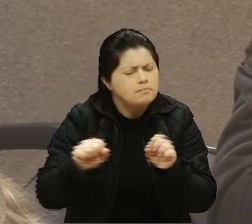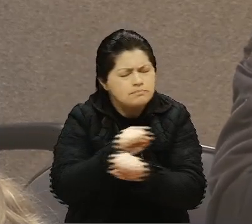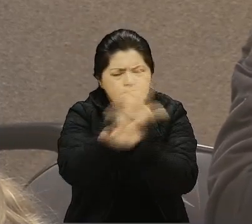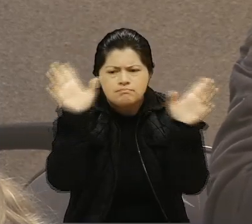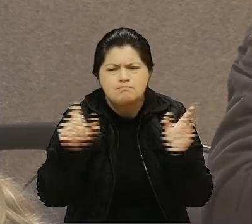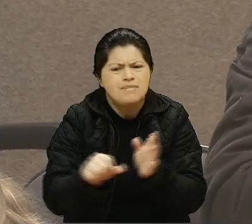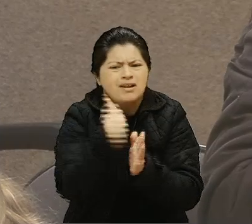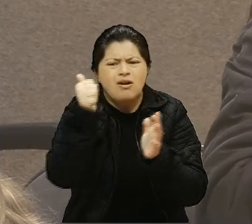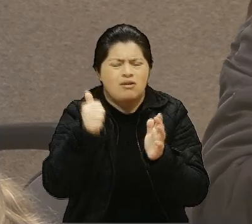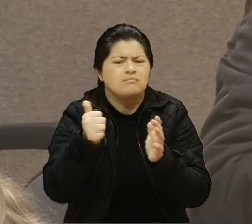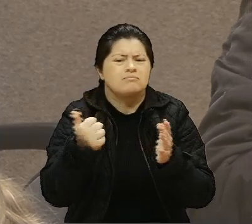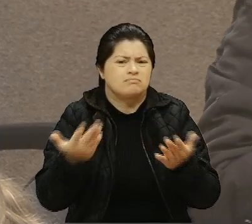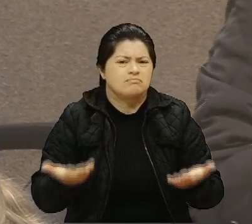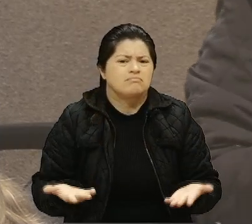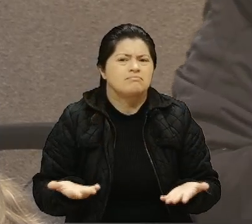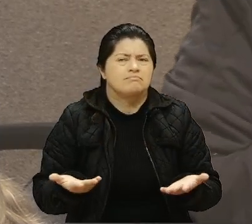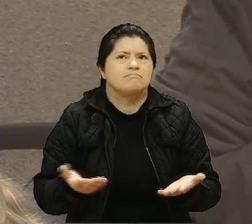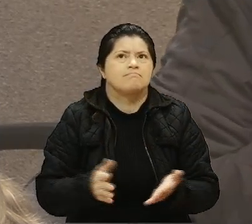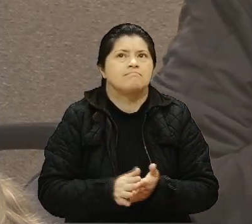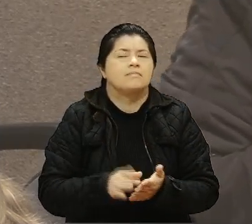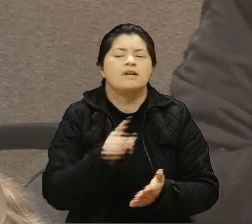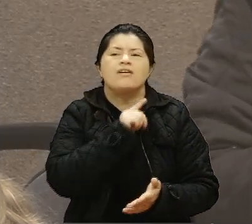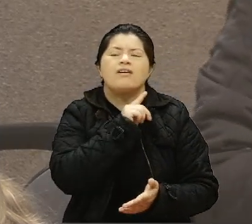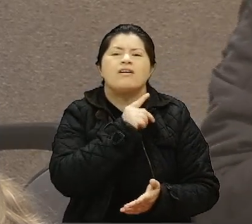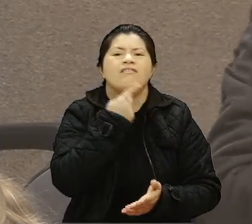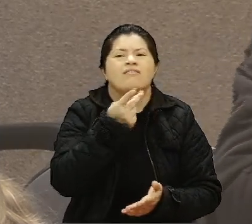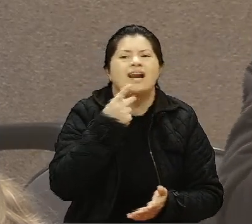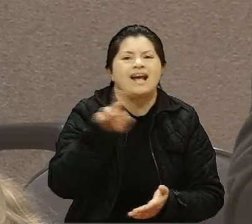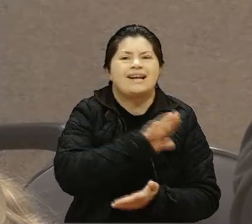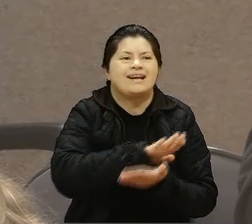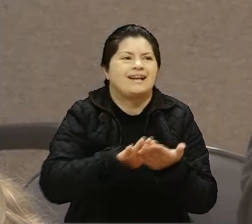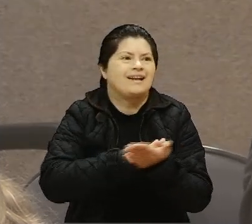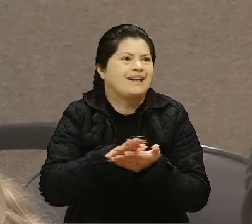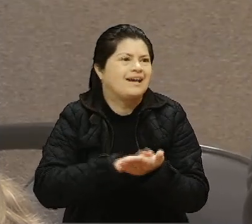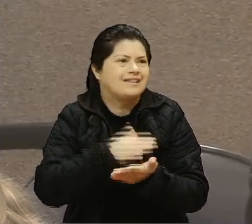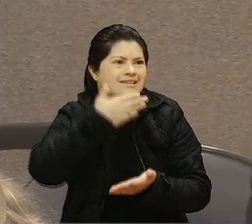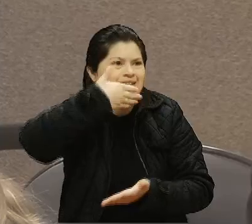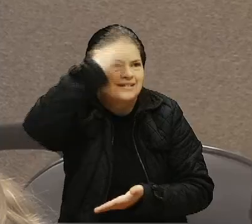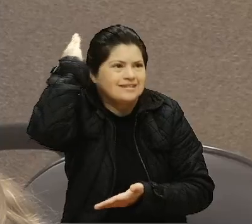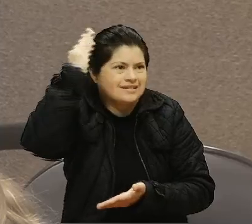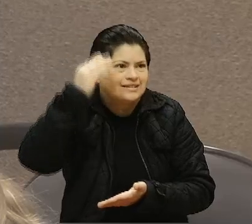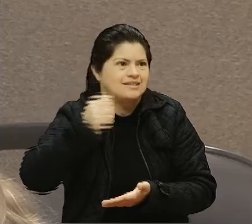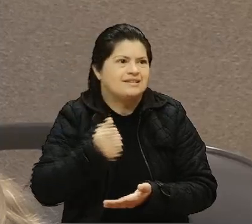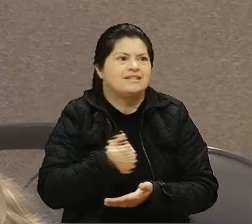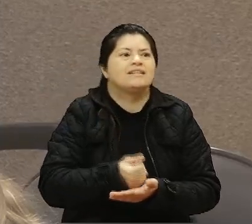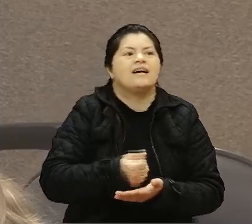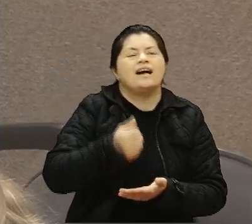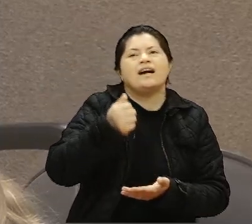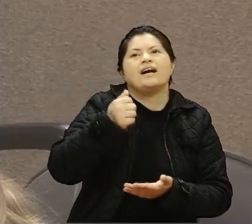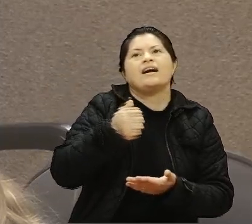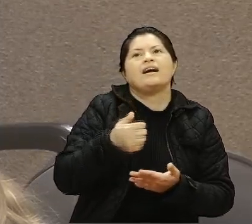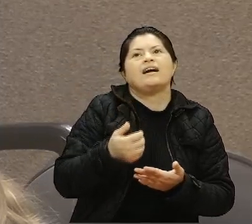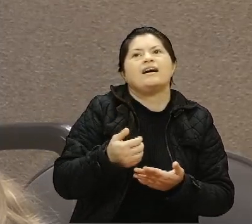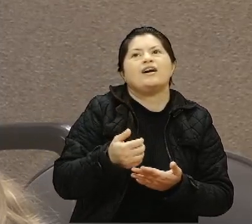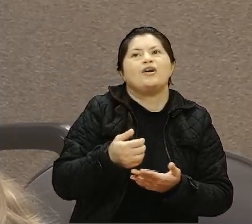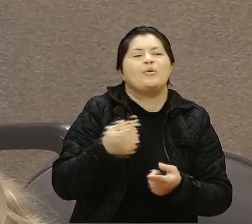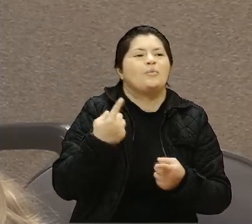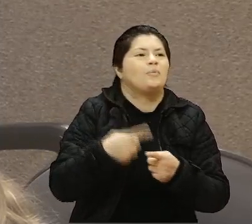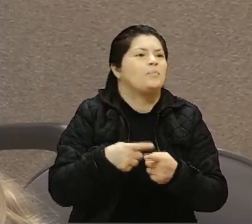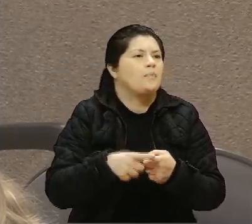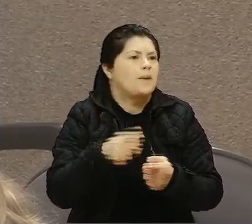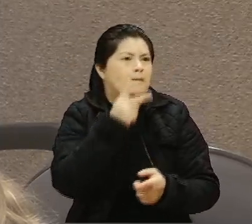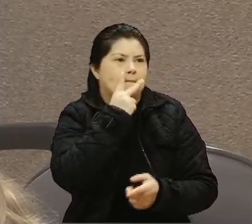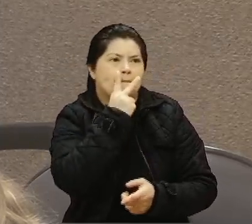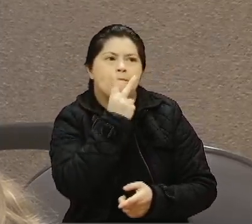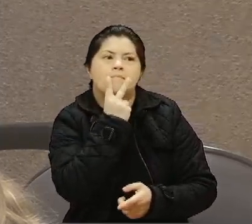tem. Eu não vou falar mal do Xandão aqui, porque o vereador, presidente, eu estava lá em Vitória, daqui a pouco tinha uma pessoa do meu lado com